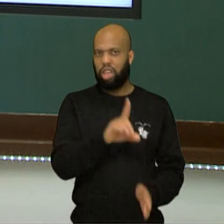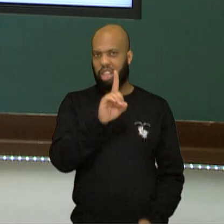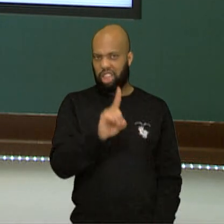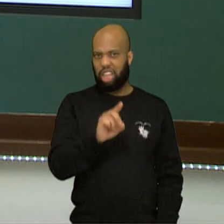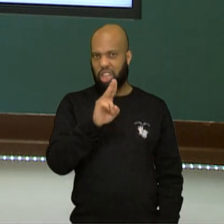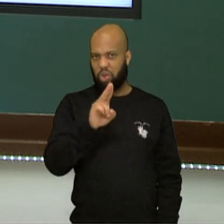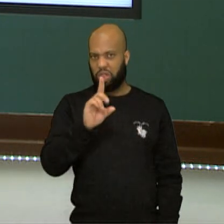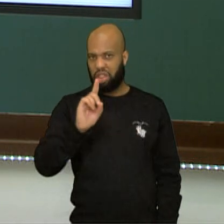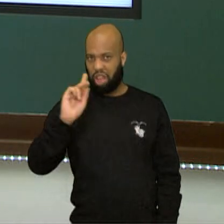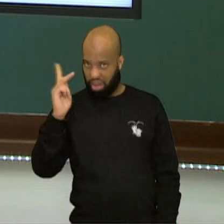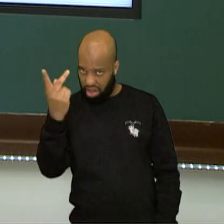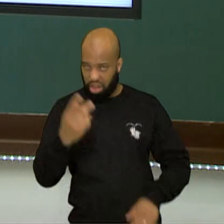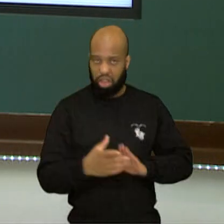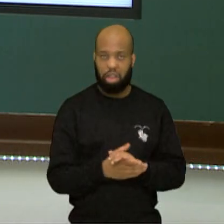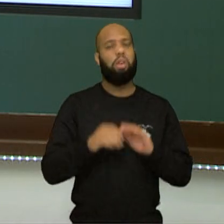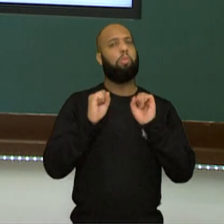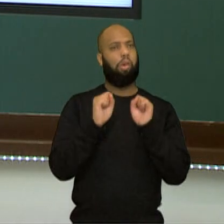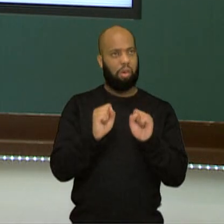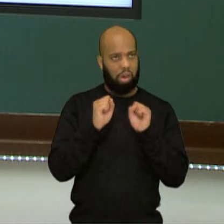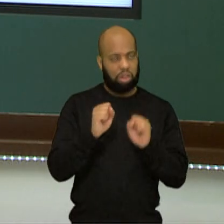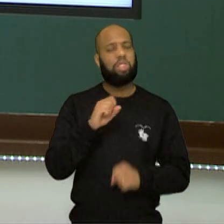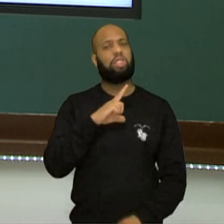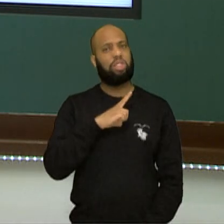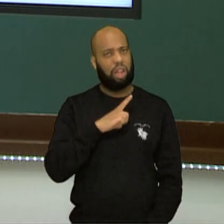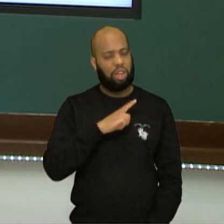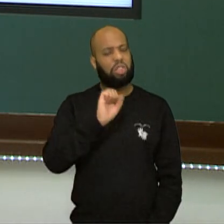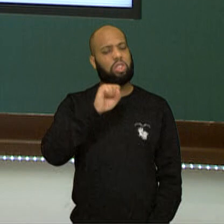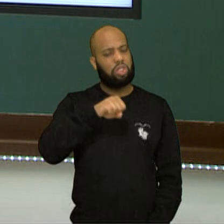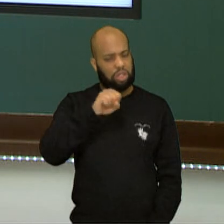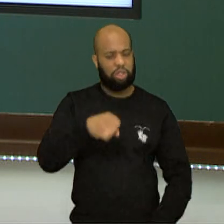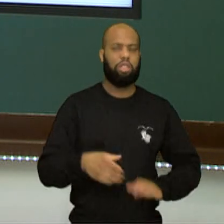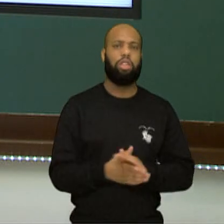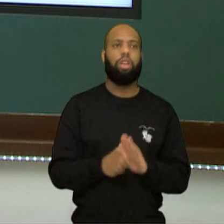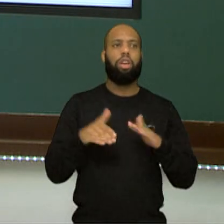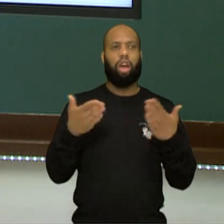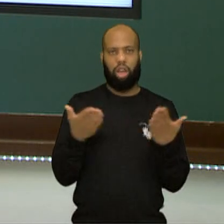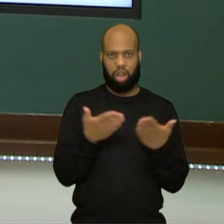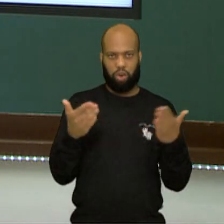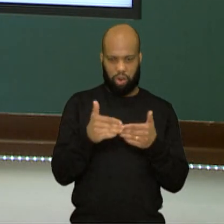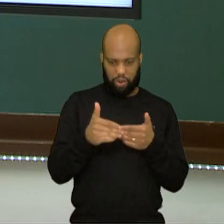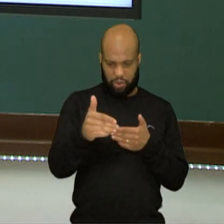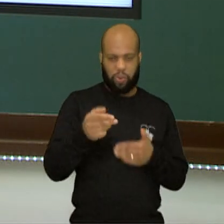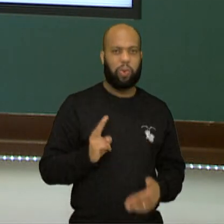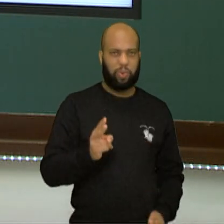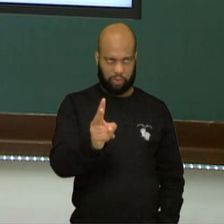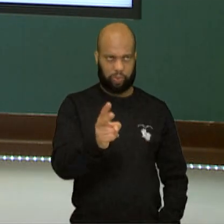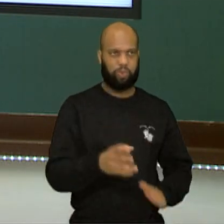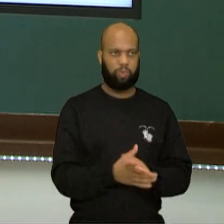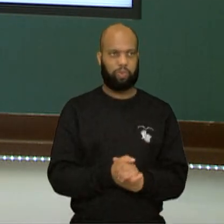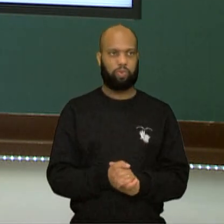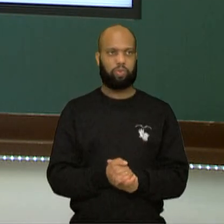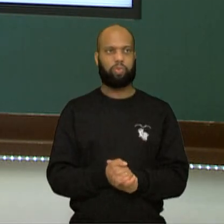Humanos? Pode ter, né? Claro que pode ter. Bom, bora lá, vamos para frente então, né?